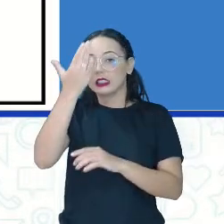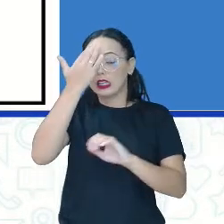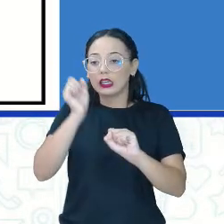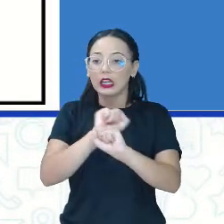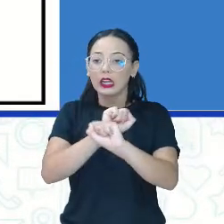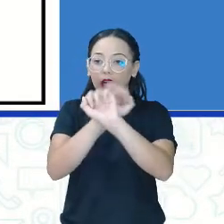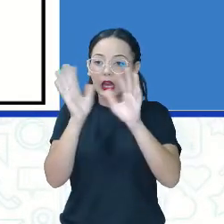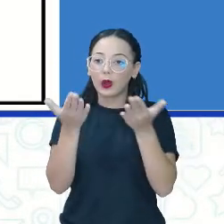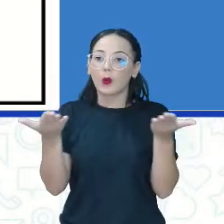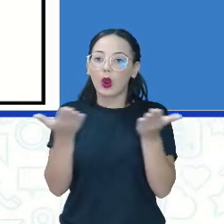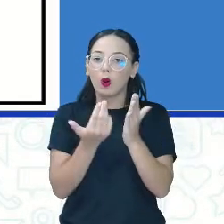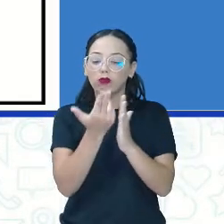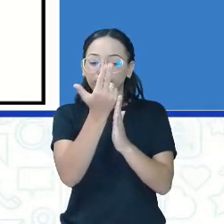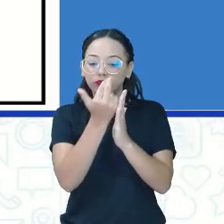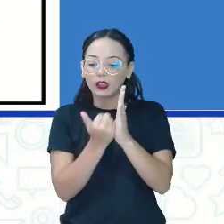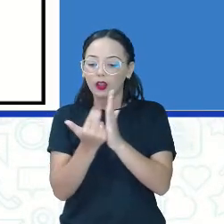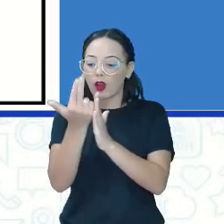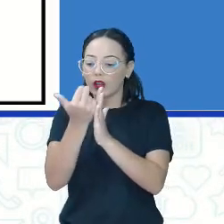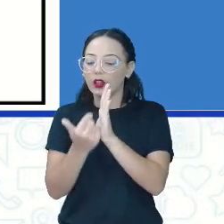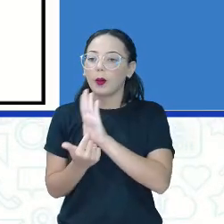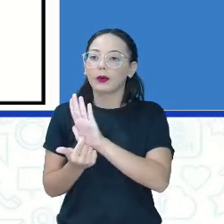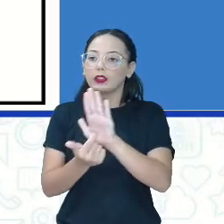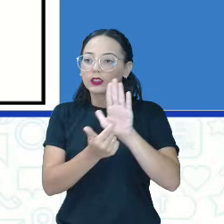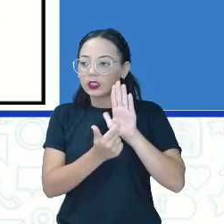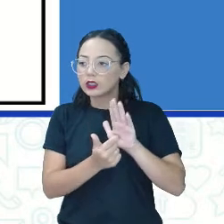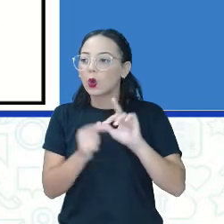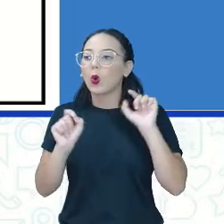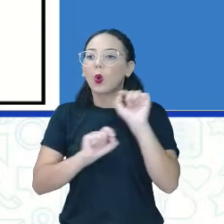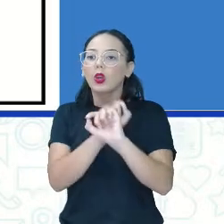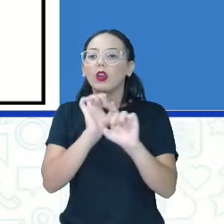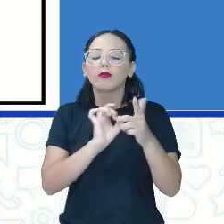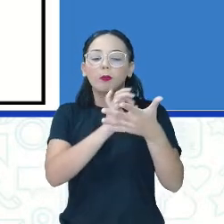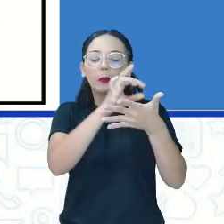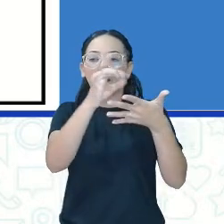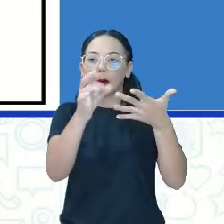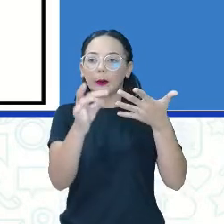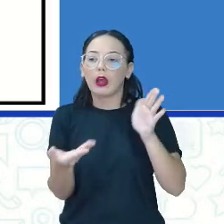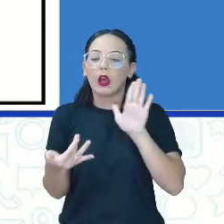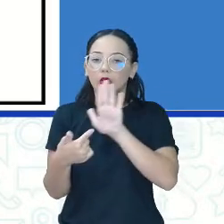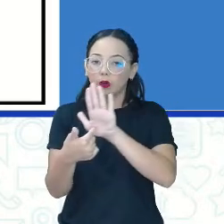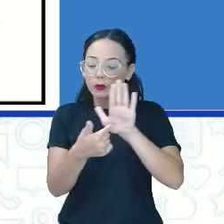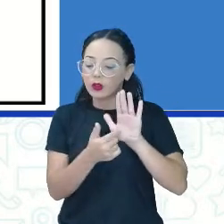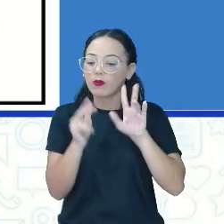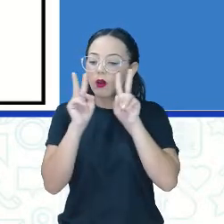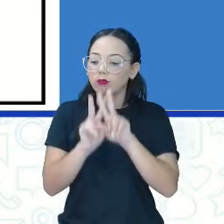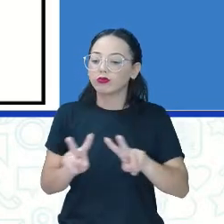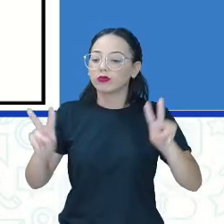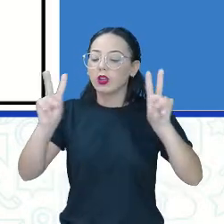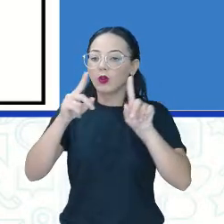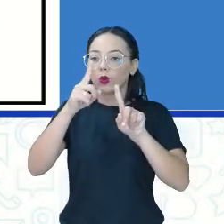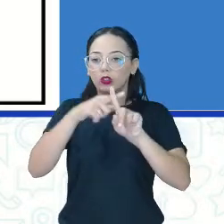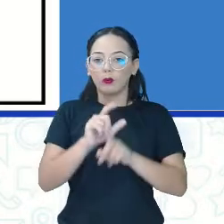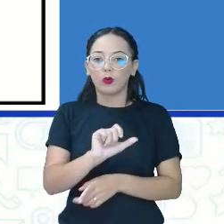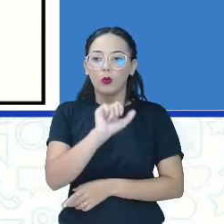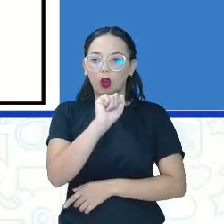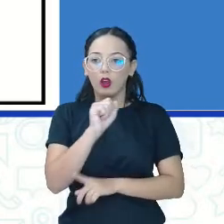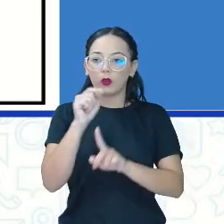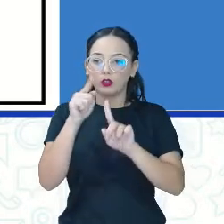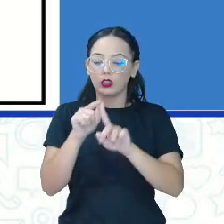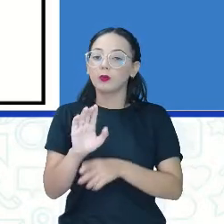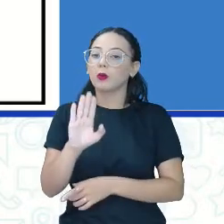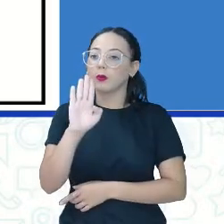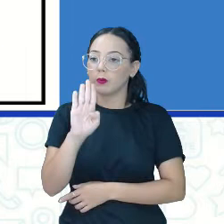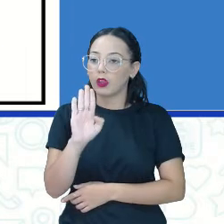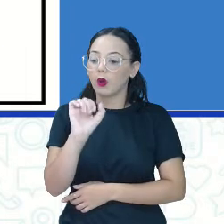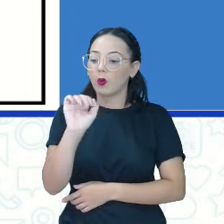entender, através desses desenhos, dessas representações, o que é cada um desses. Então, a gente vai observar o tipo A, o tipo